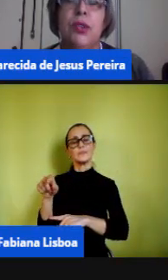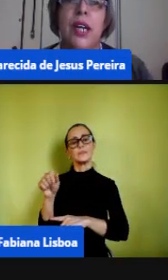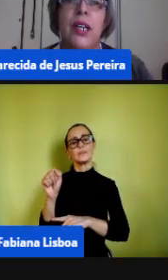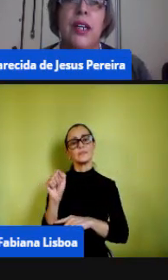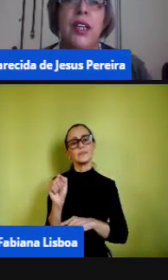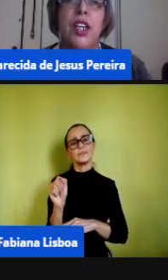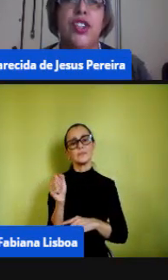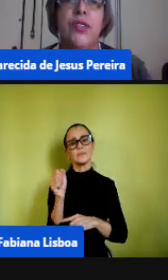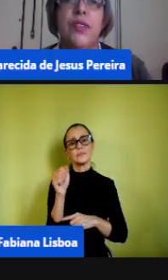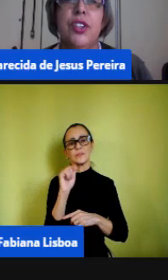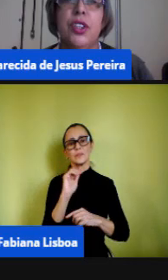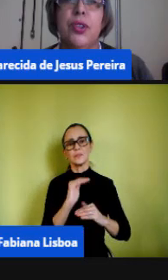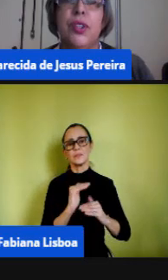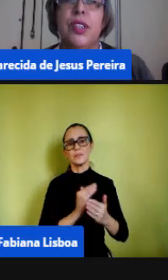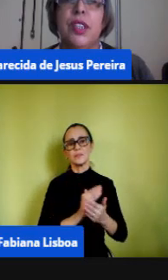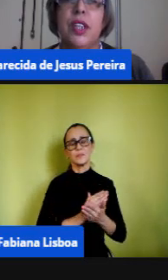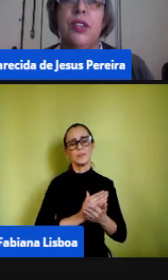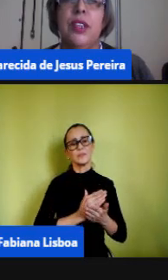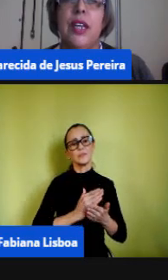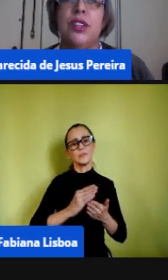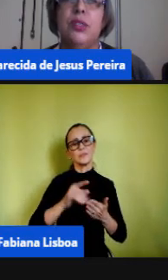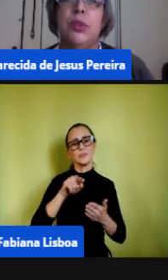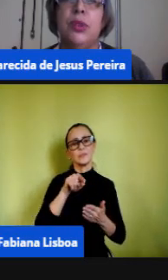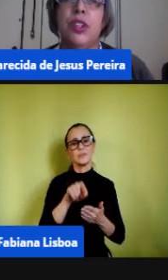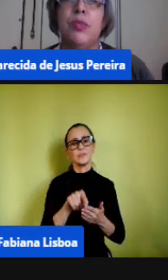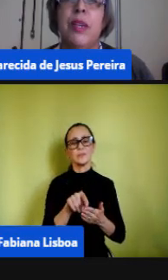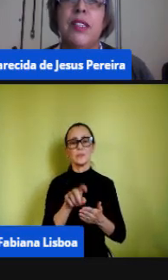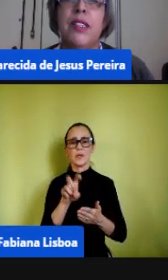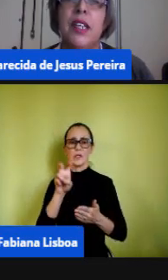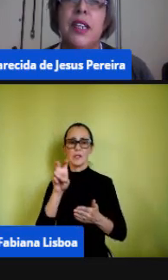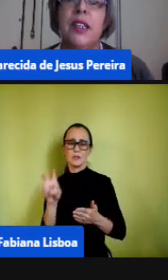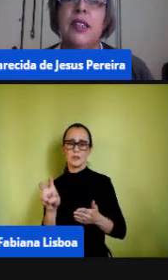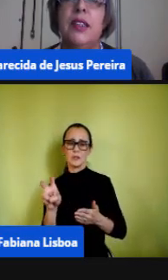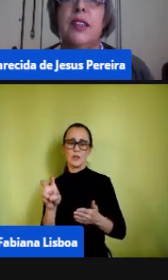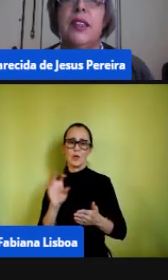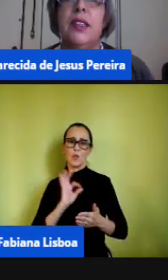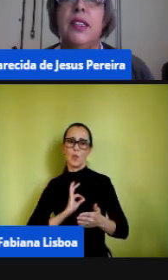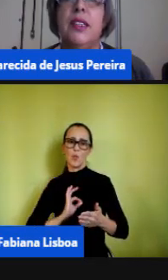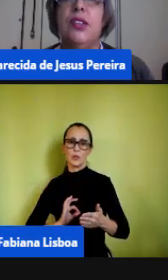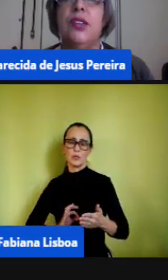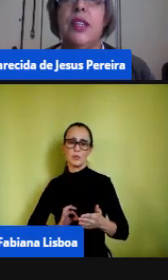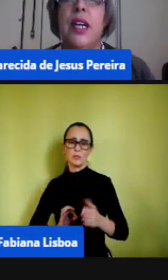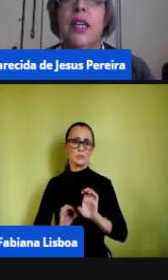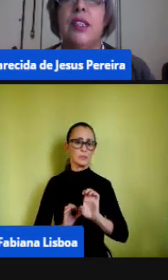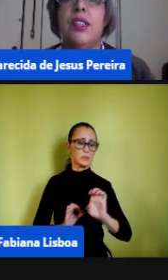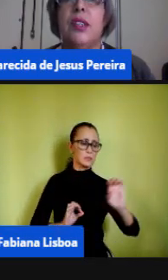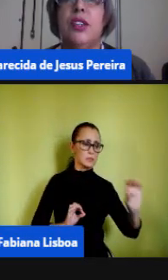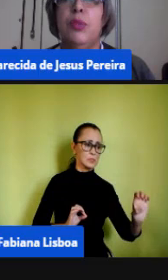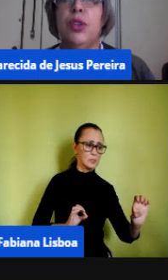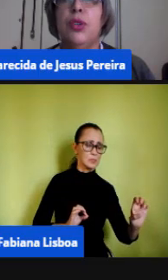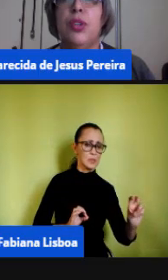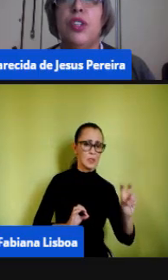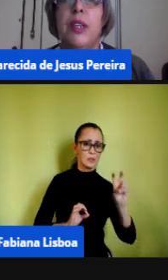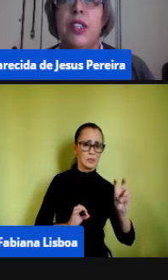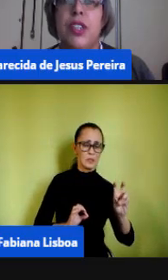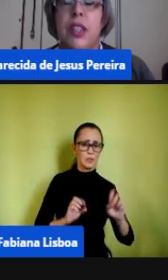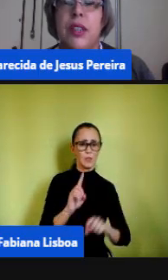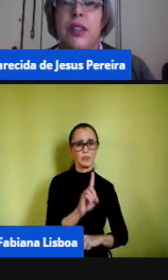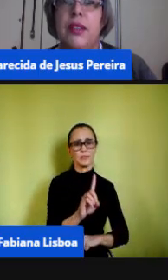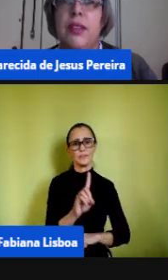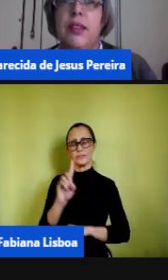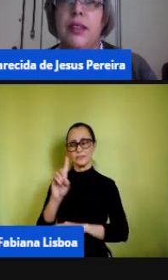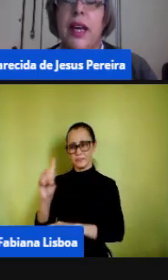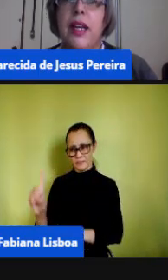da toalha e dividindo 5 unidades de botões para a esquerda e 5 unidades de botões para a